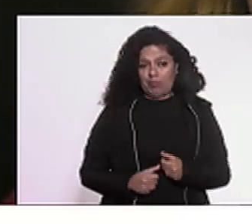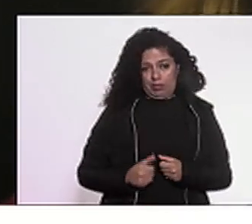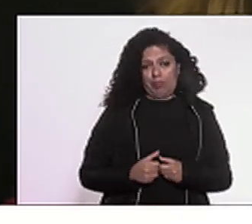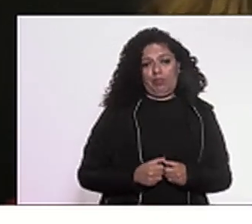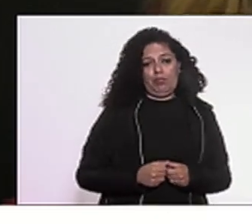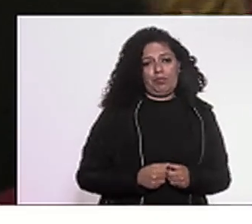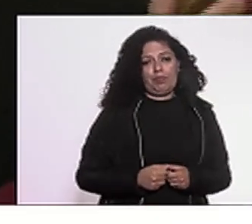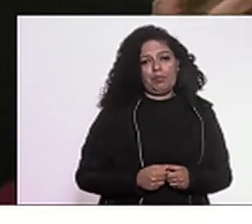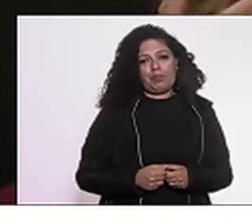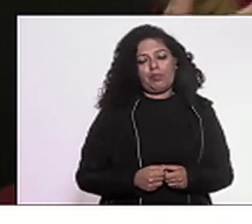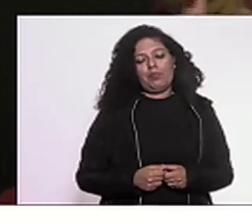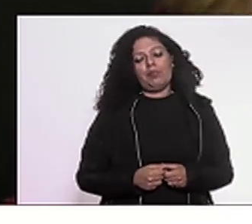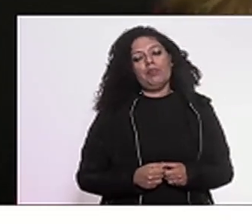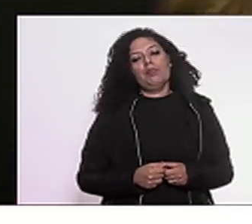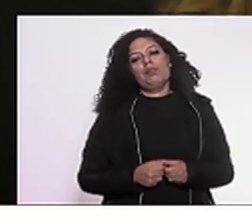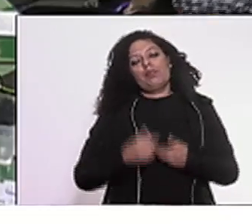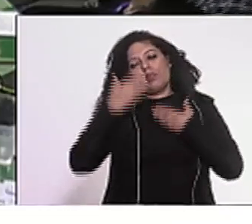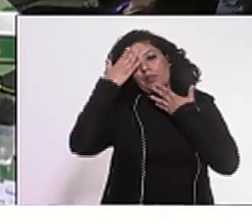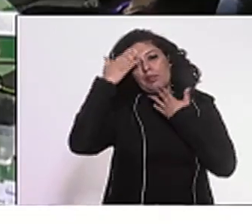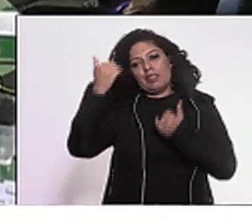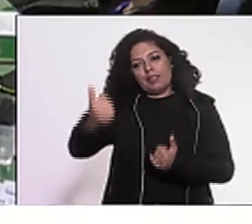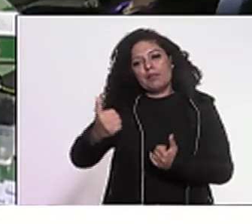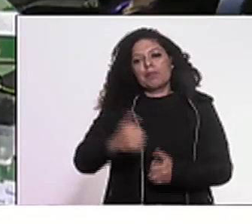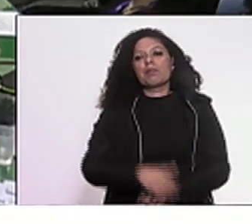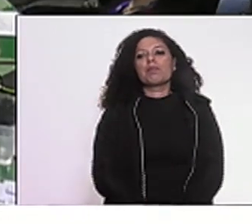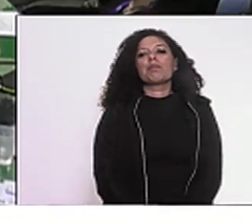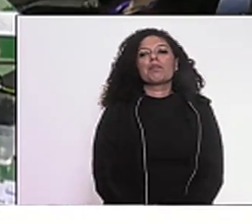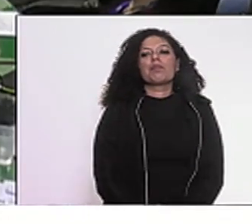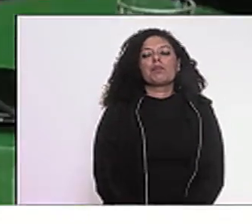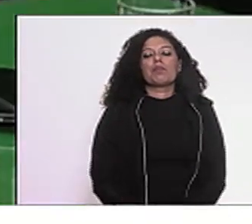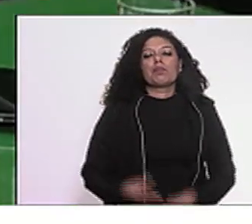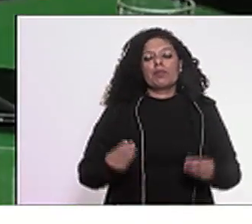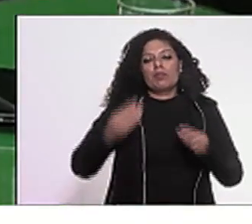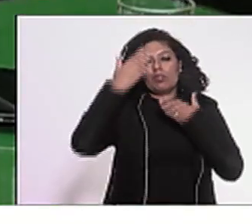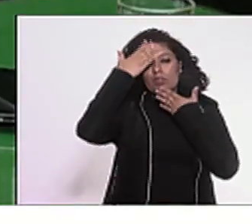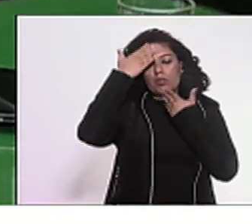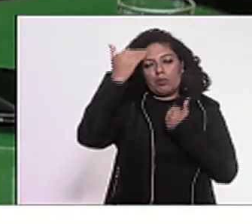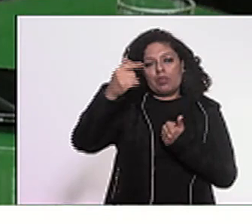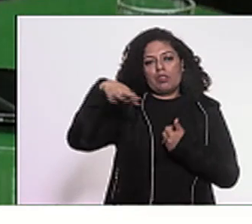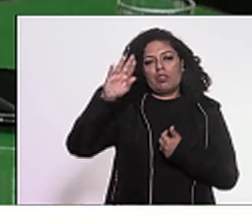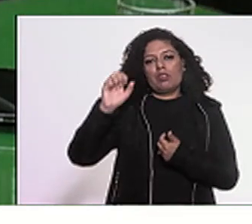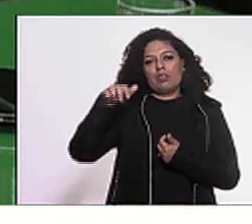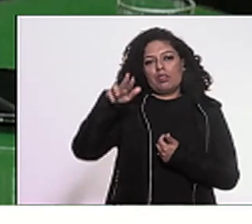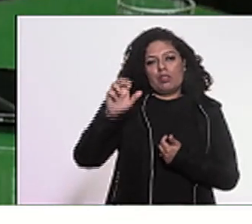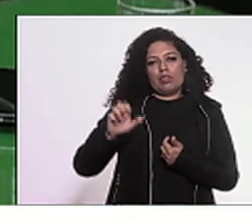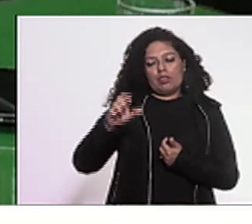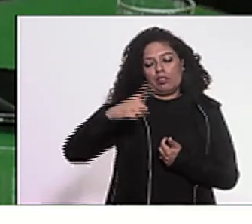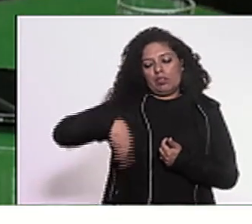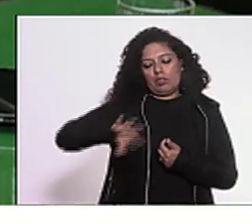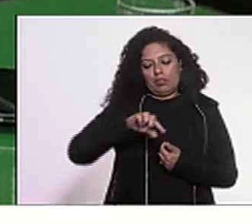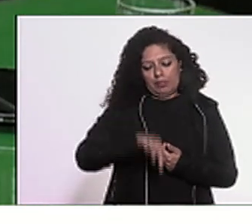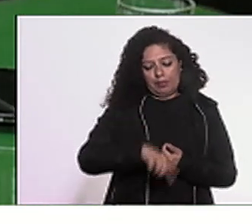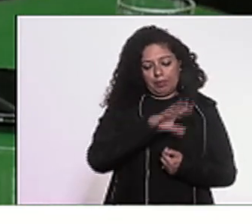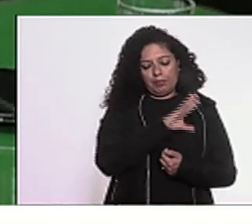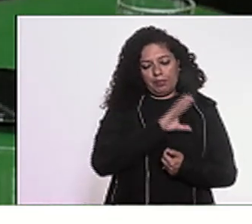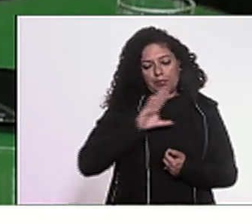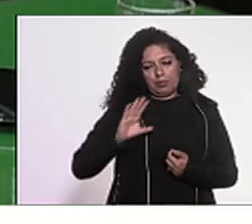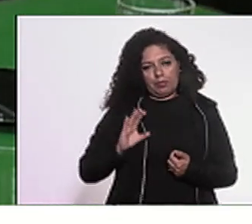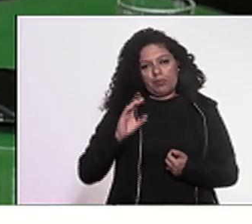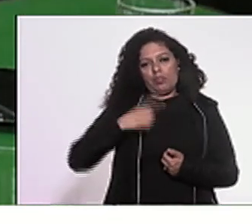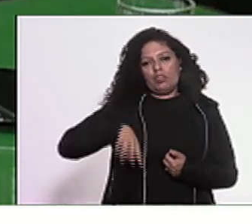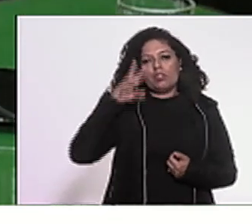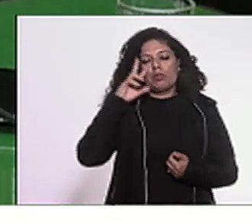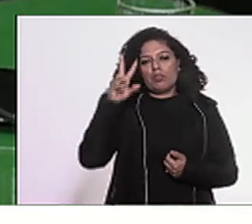órgão. Obrigado. Muito obrigado, Renê. A gente aqui na comissão, a gente